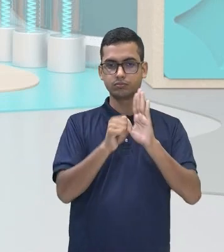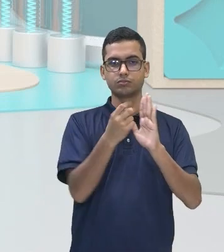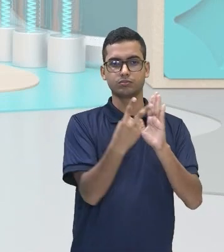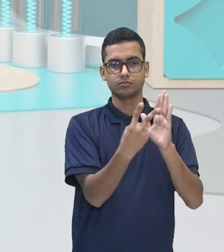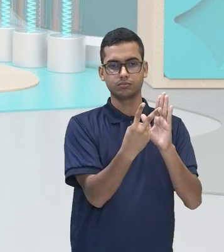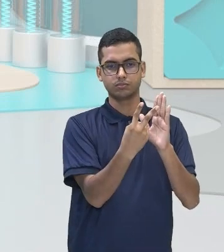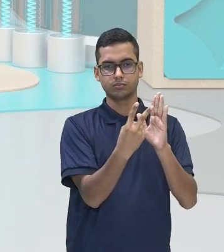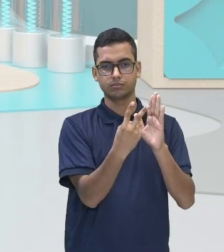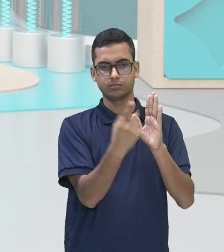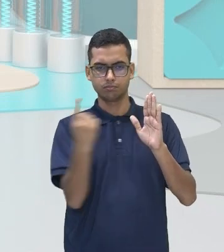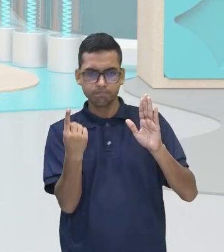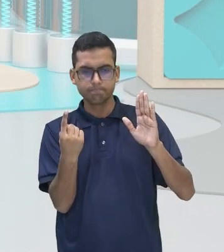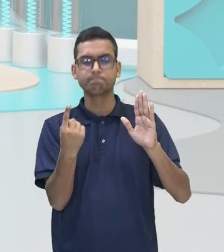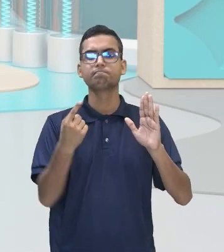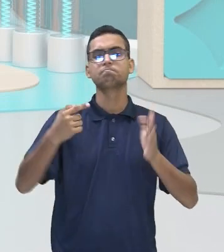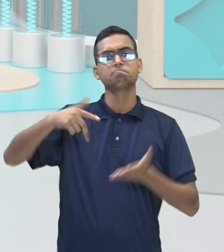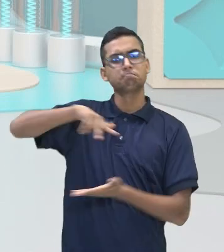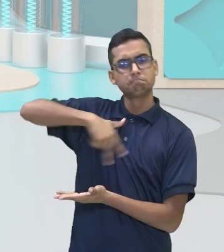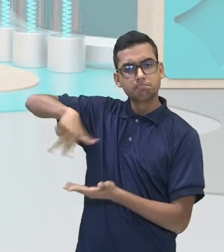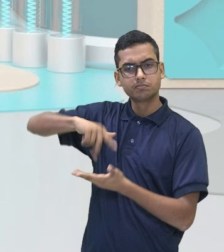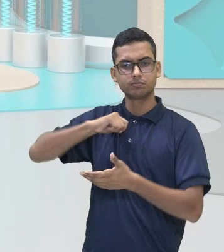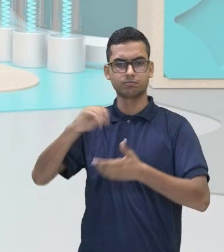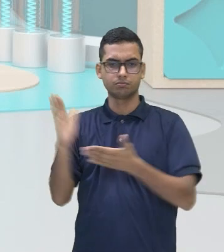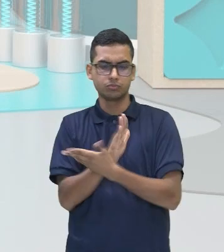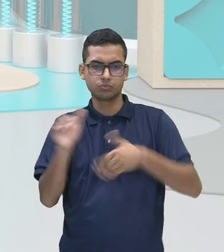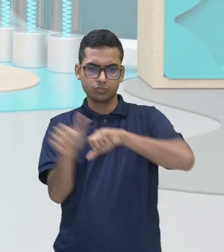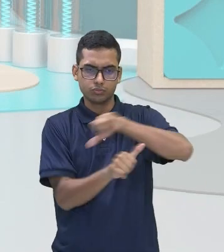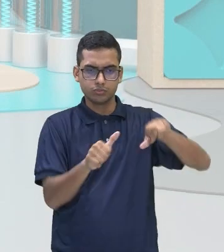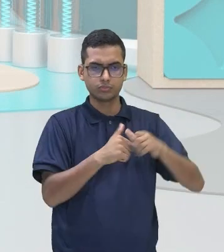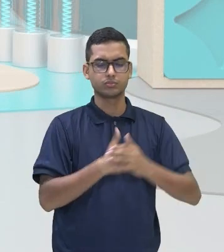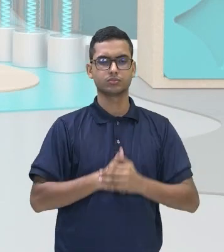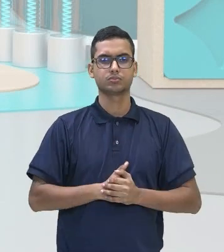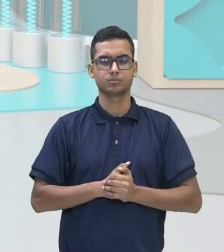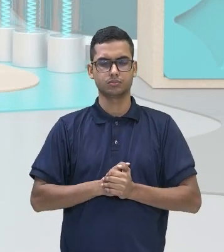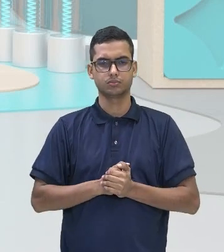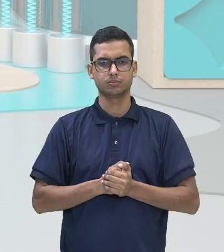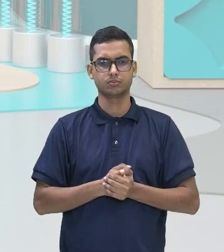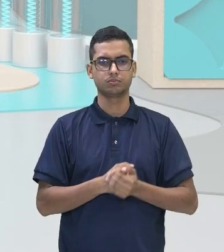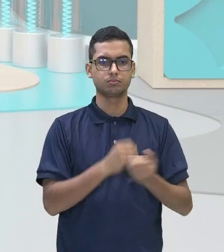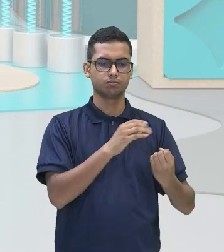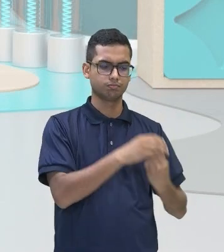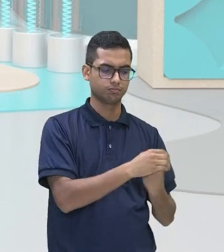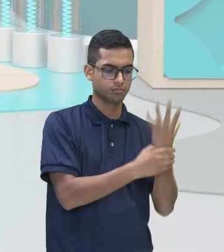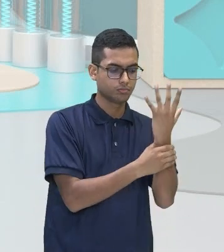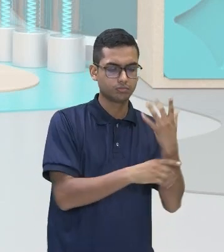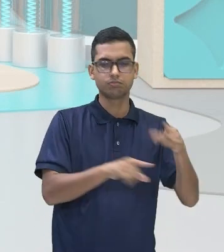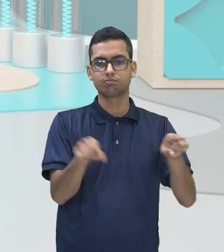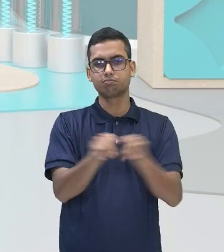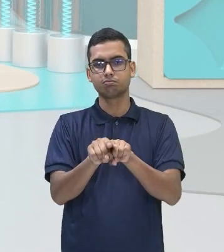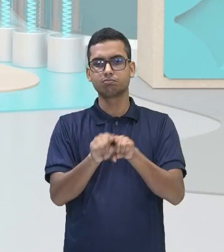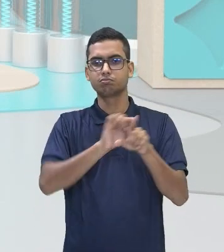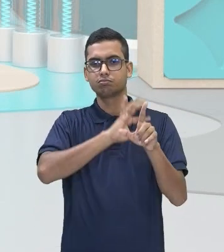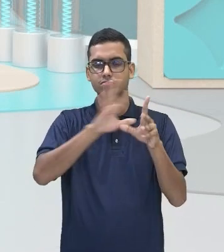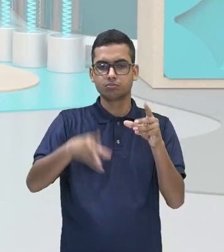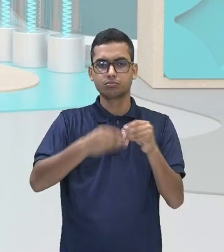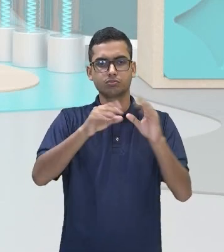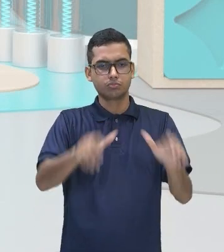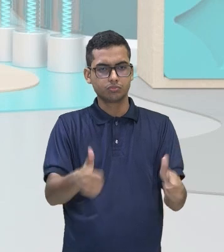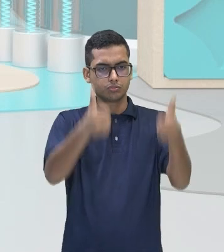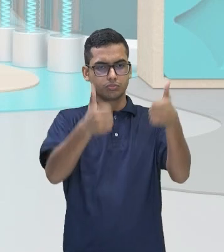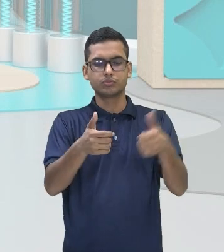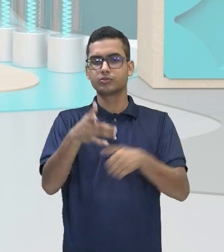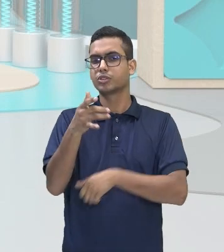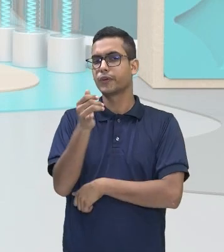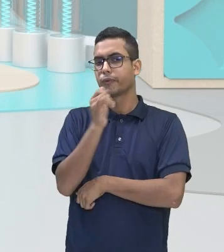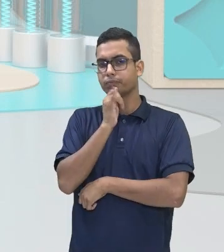que tiveram também mudanças significativas, tanto no surgimento como no aperfeiçoamento, como, por exemplo, a dança contemporânea,